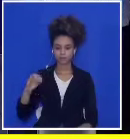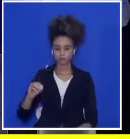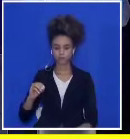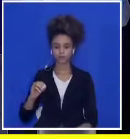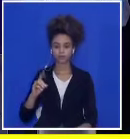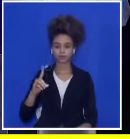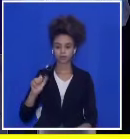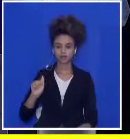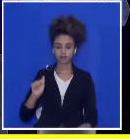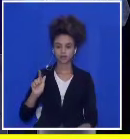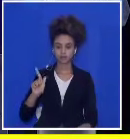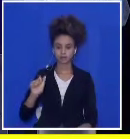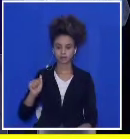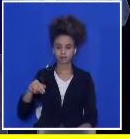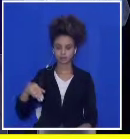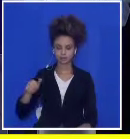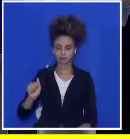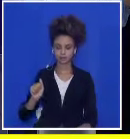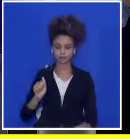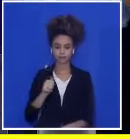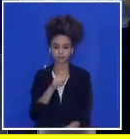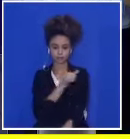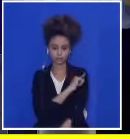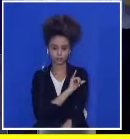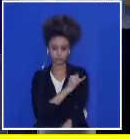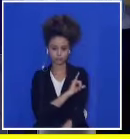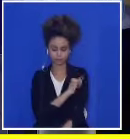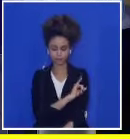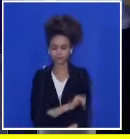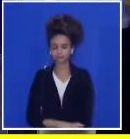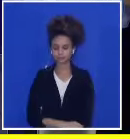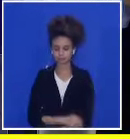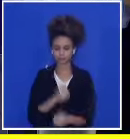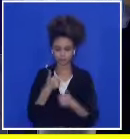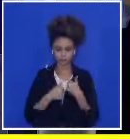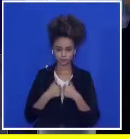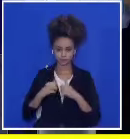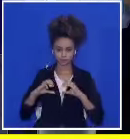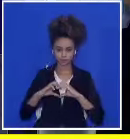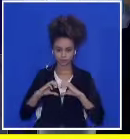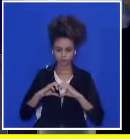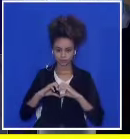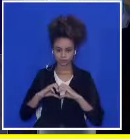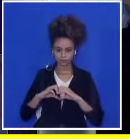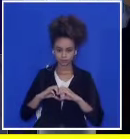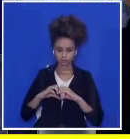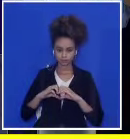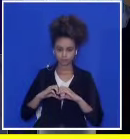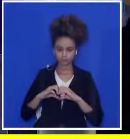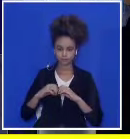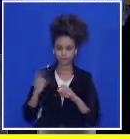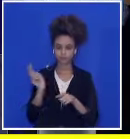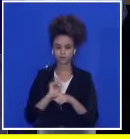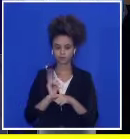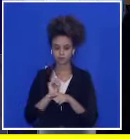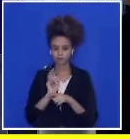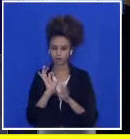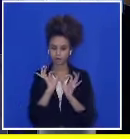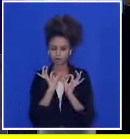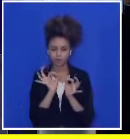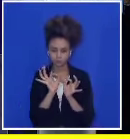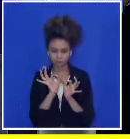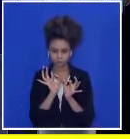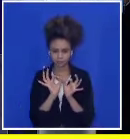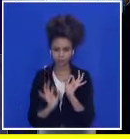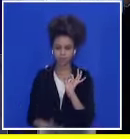Janeiro. Vasco da Gama, do Rio de Janeiro, é o time do coração. Auditoras, confirmam? Sim,